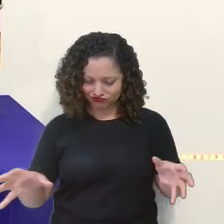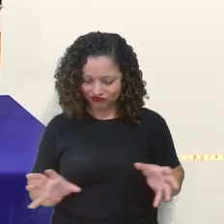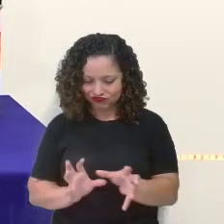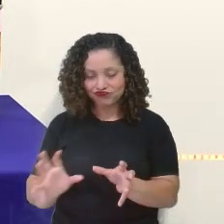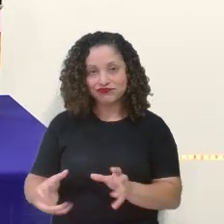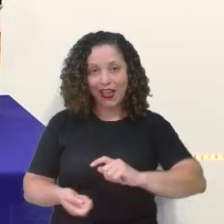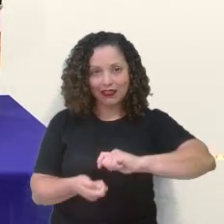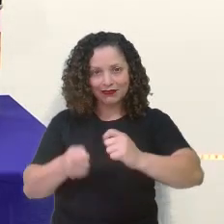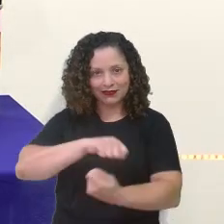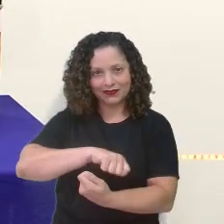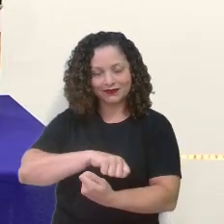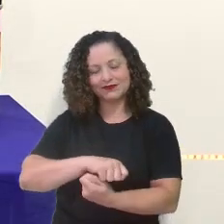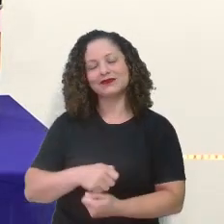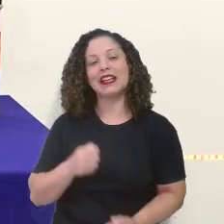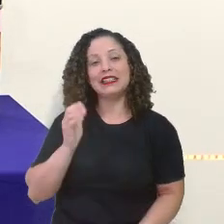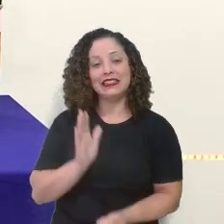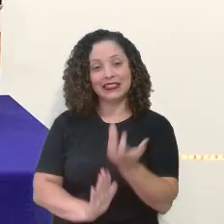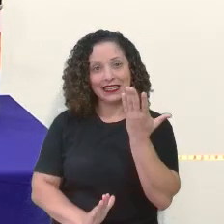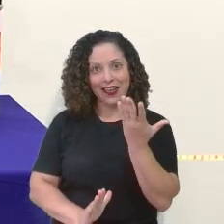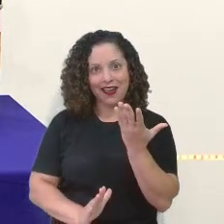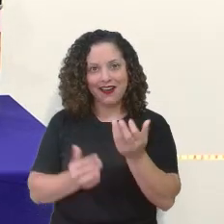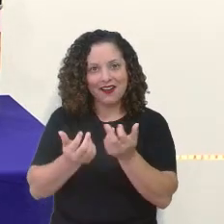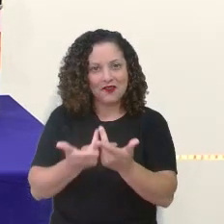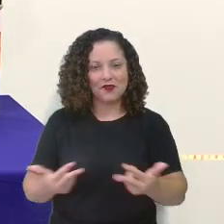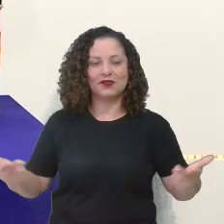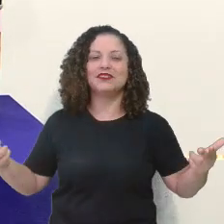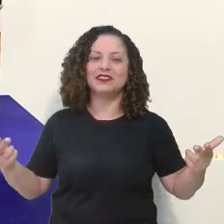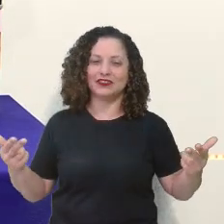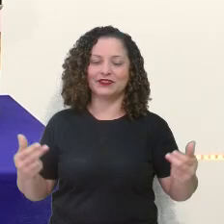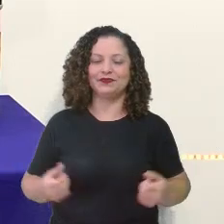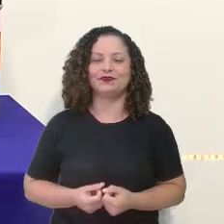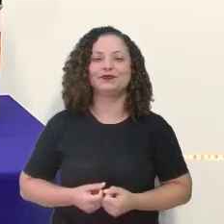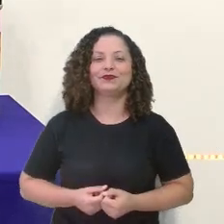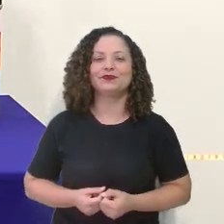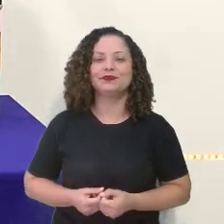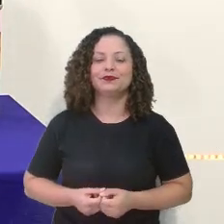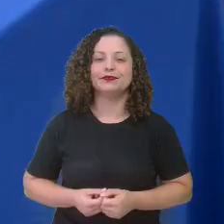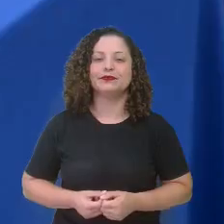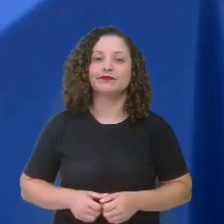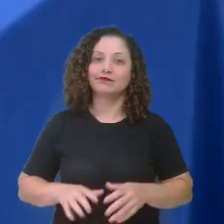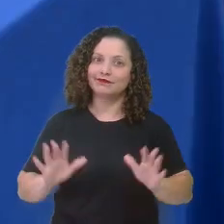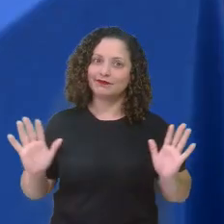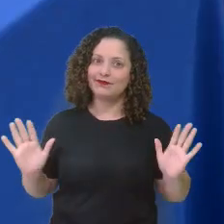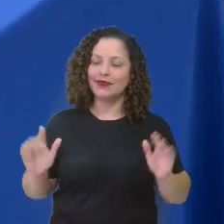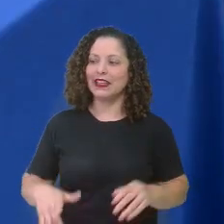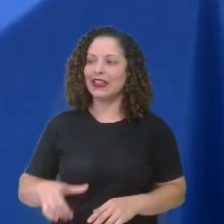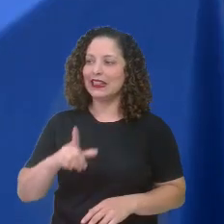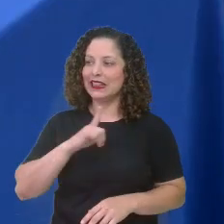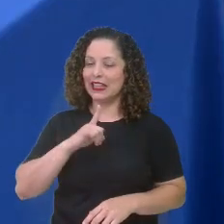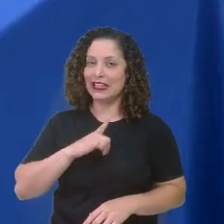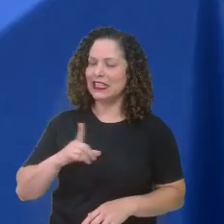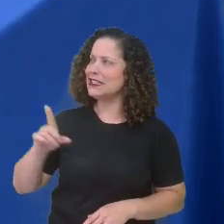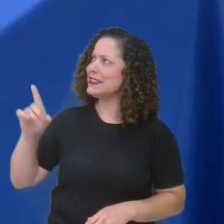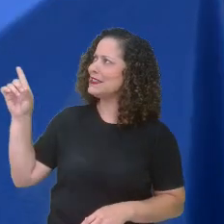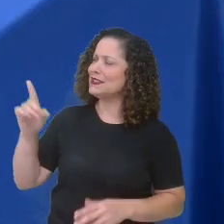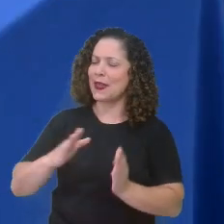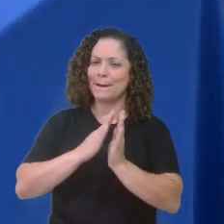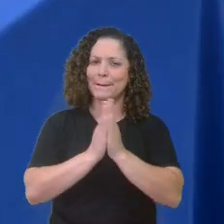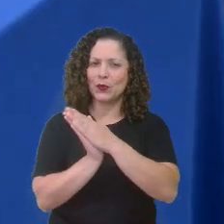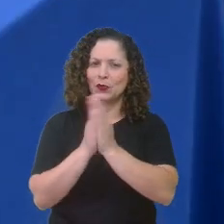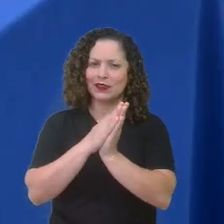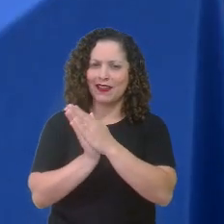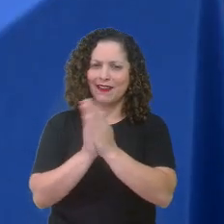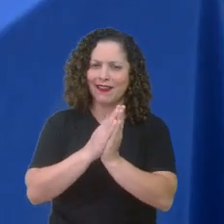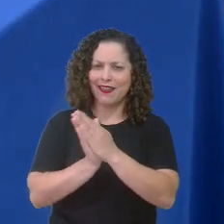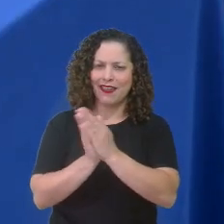outros materiais, eu fazer alguma coisa, tá? Então, eu tenho este bonequinho aqui, foi da história de ontem,